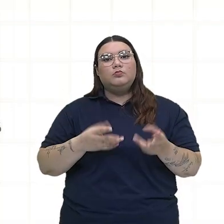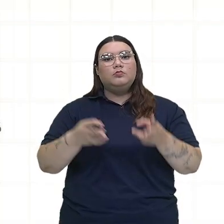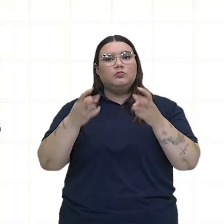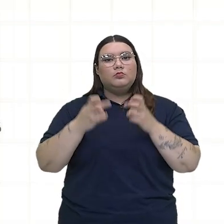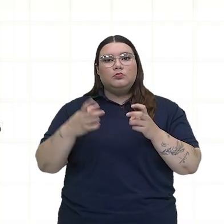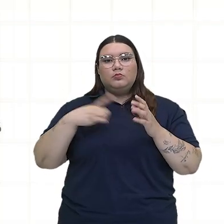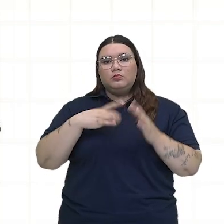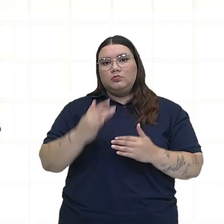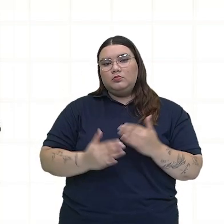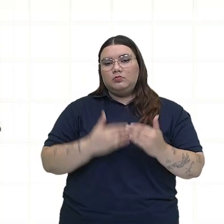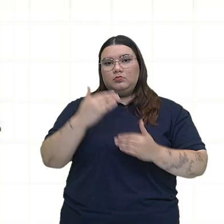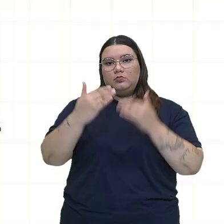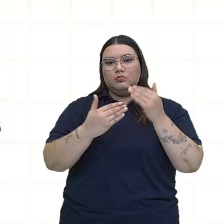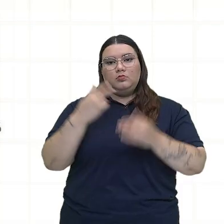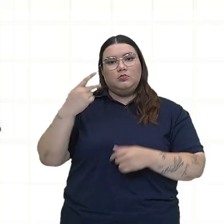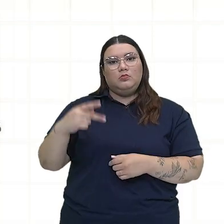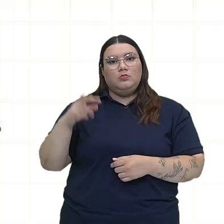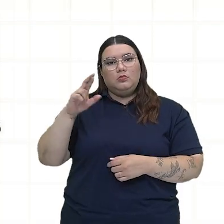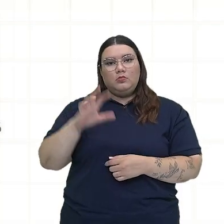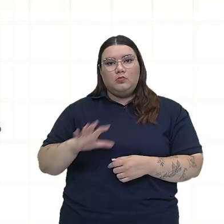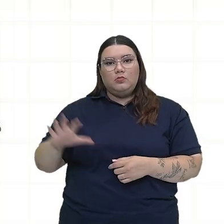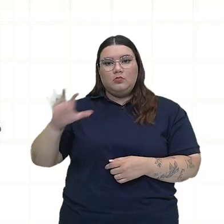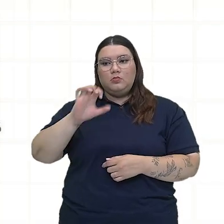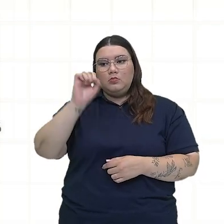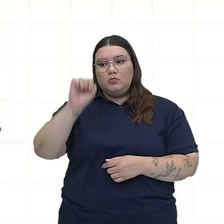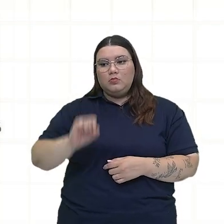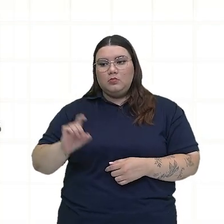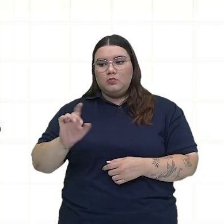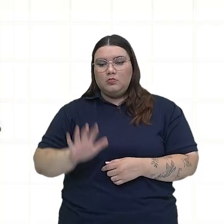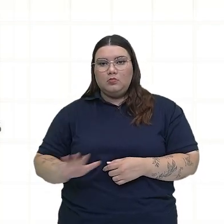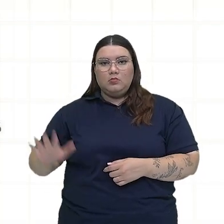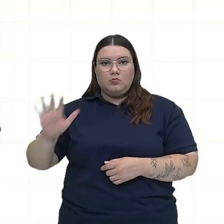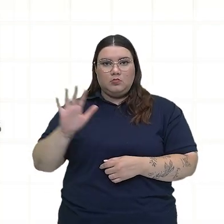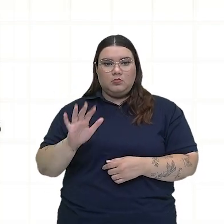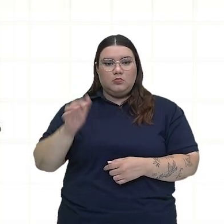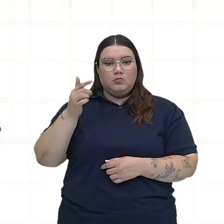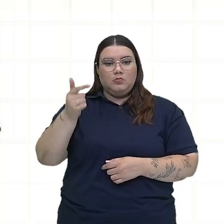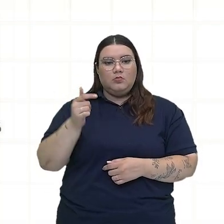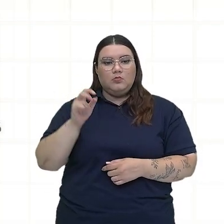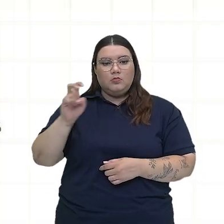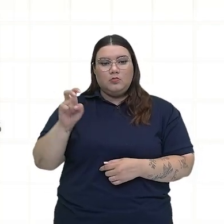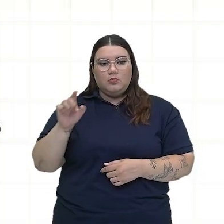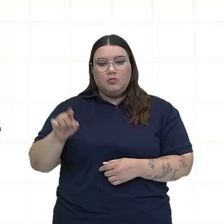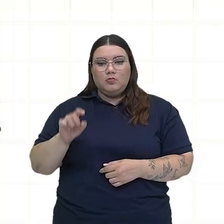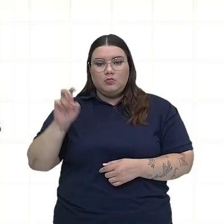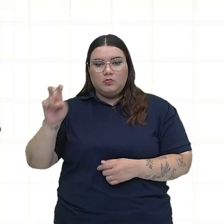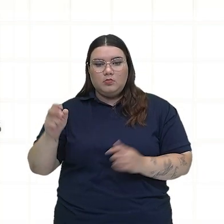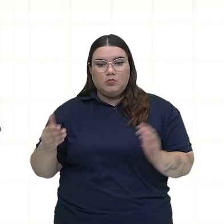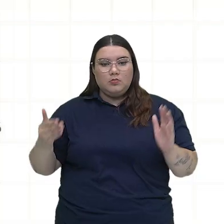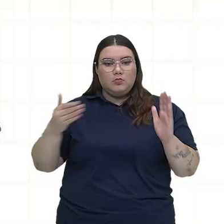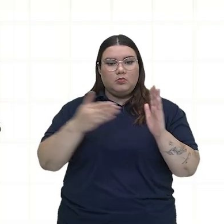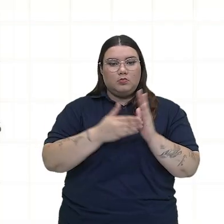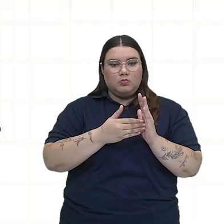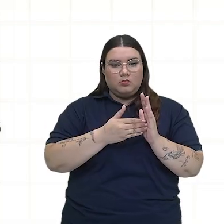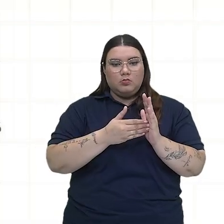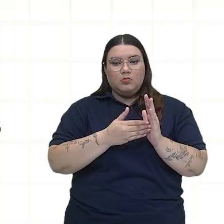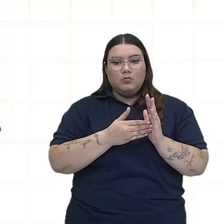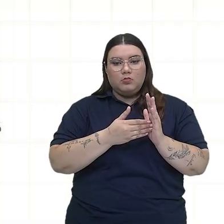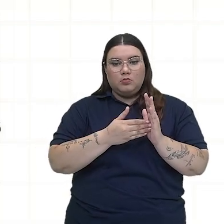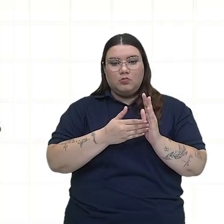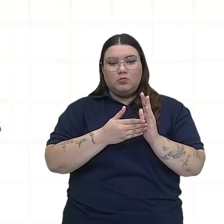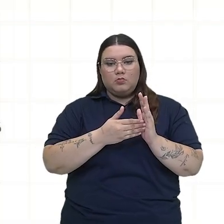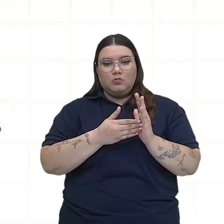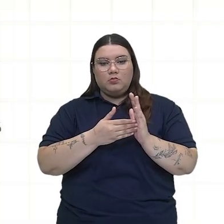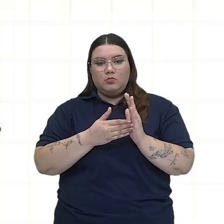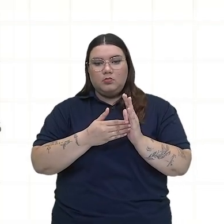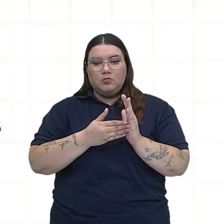crescimento da região do Sudeste, de 25,5% para 29%,